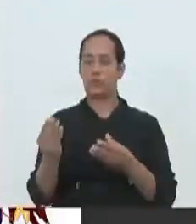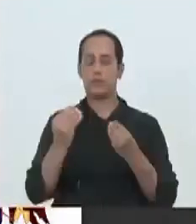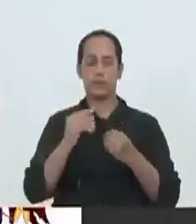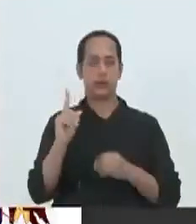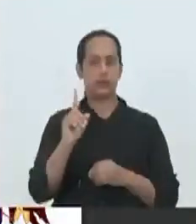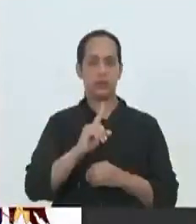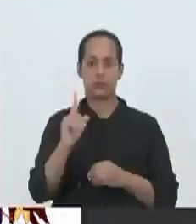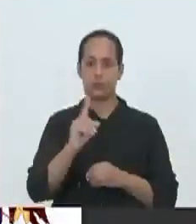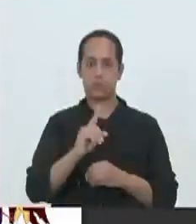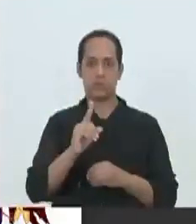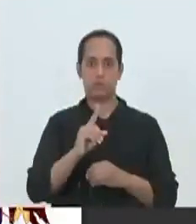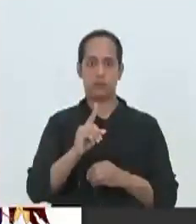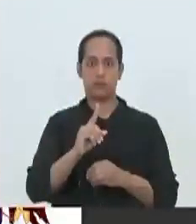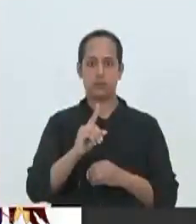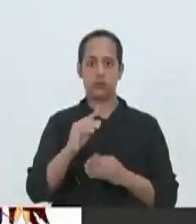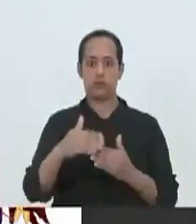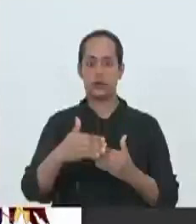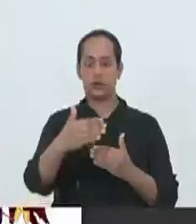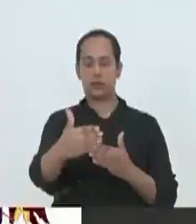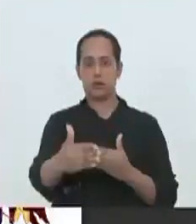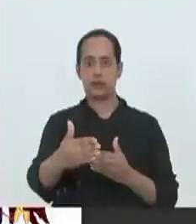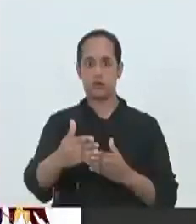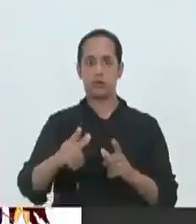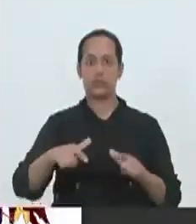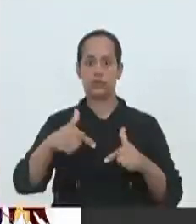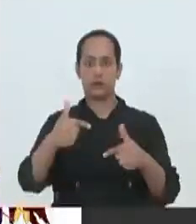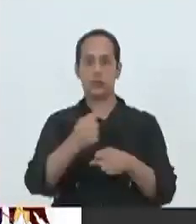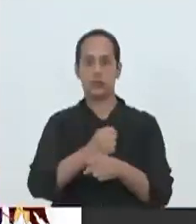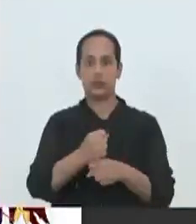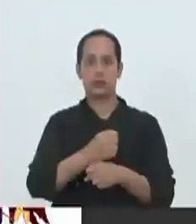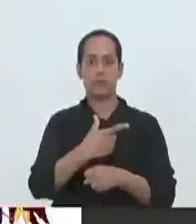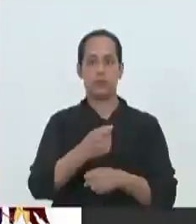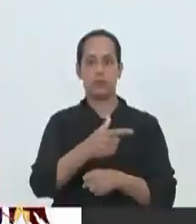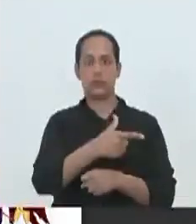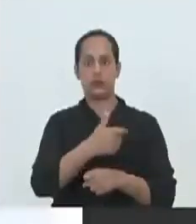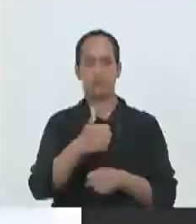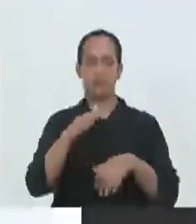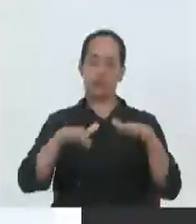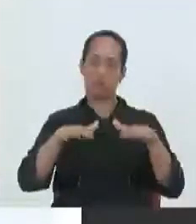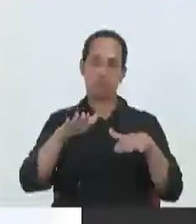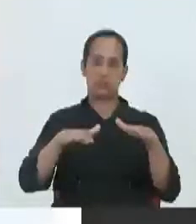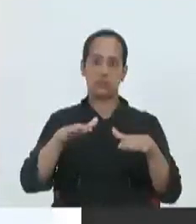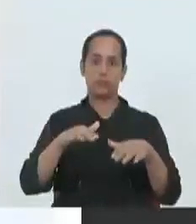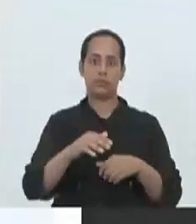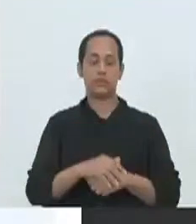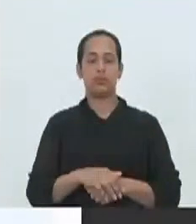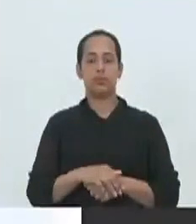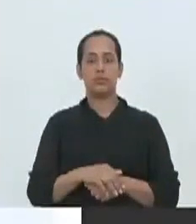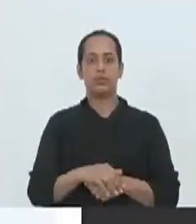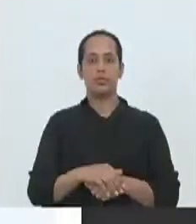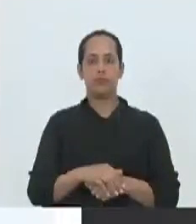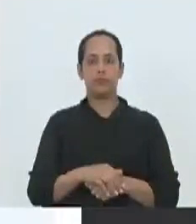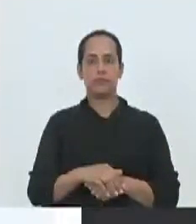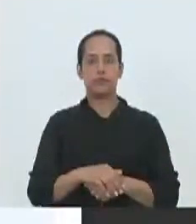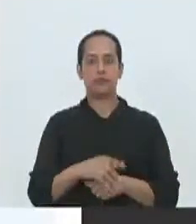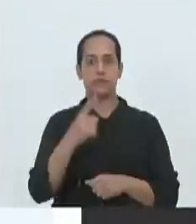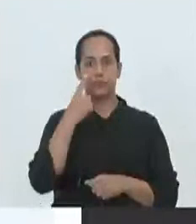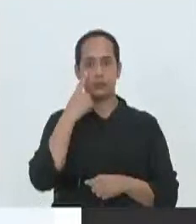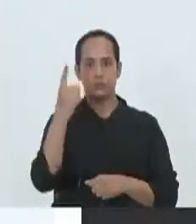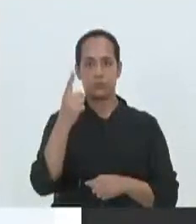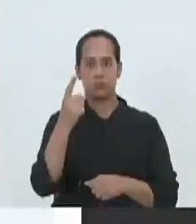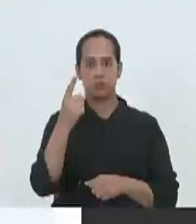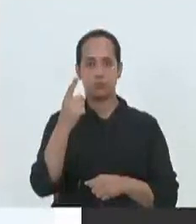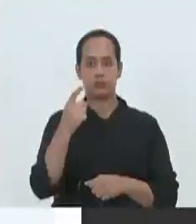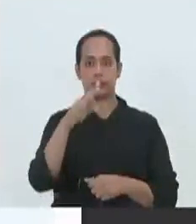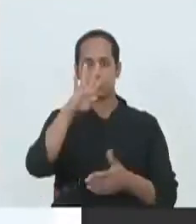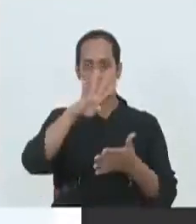de 2021 então por isso agora dá essa variação mas nada tão inesperado quando a gente olha essa receita agora ainda